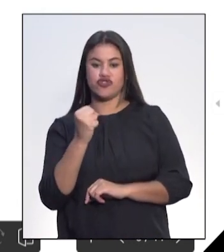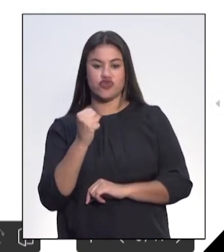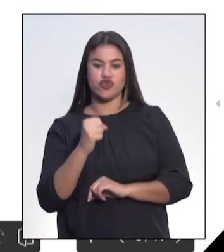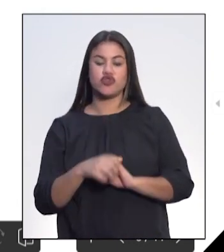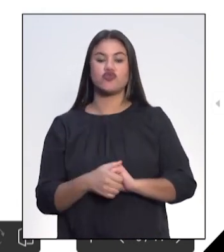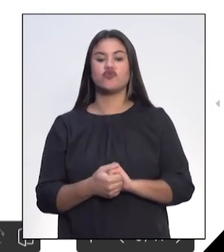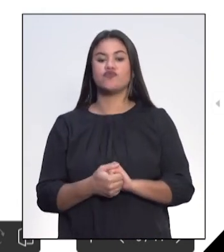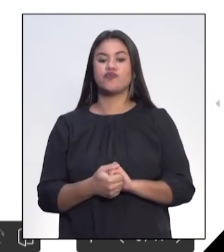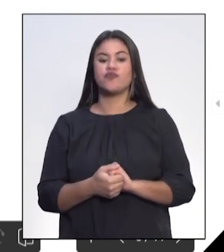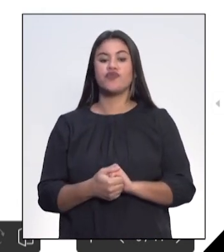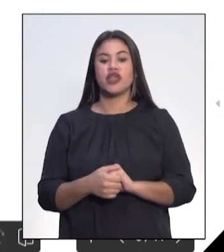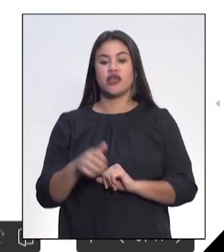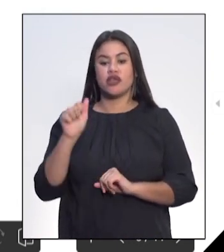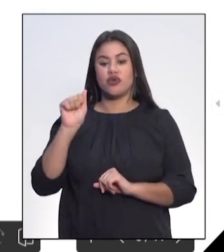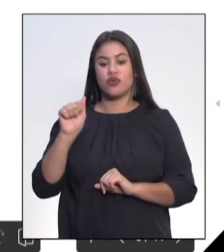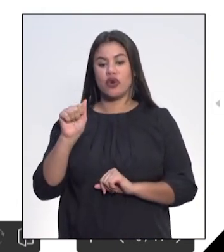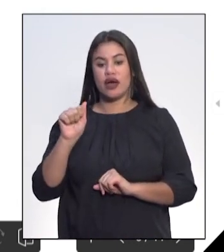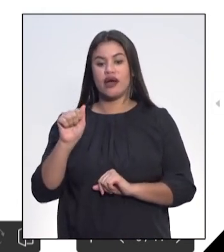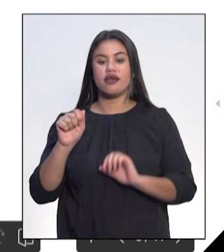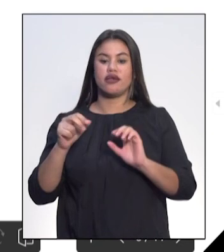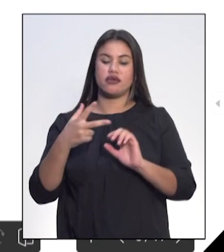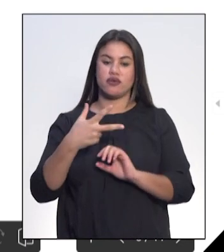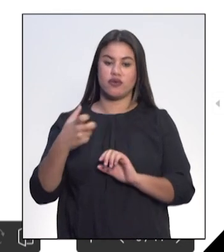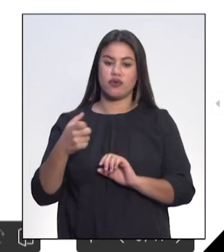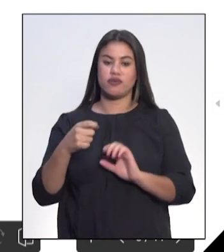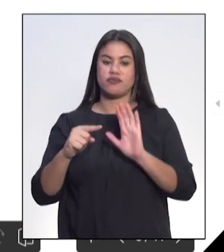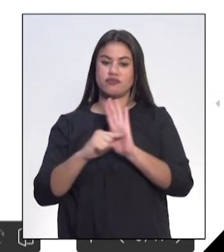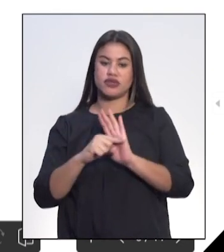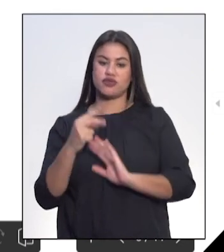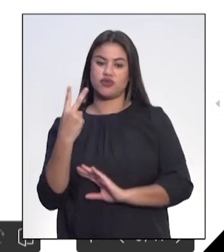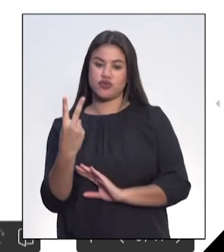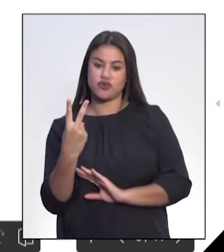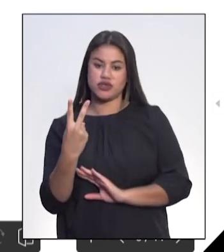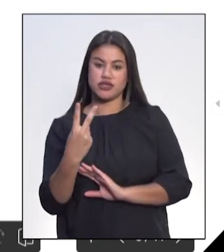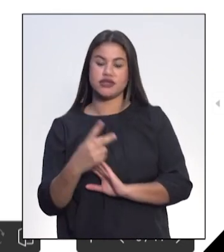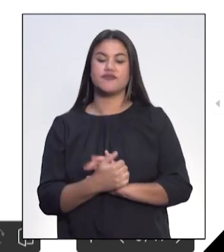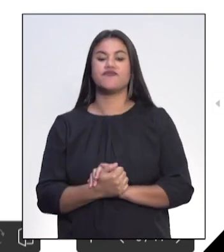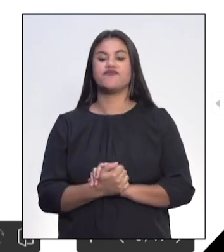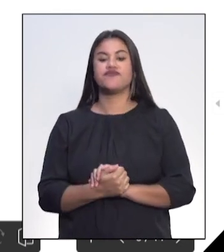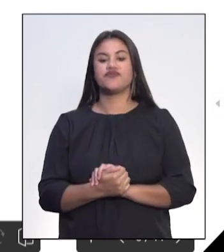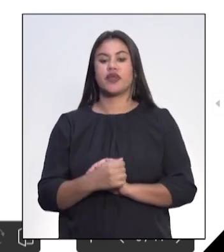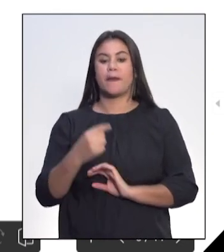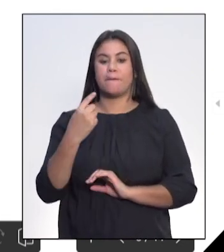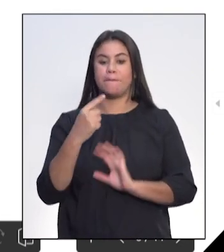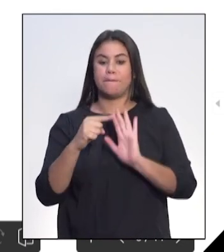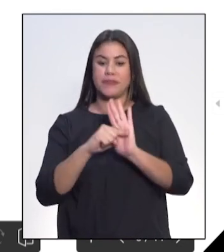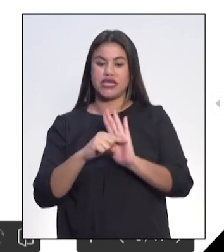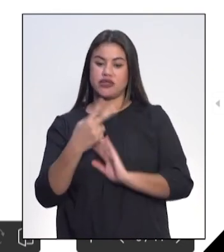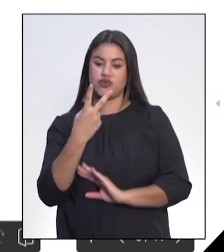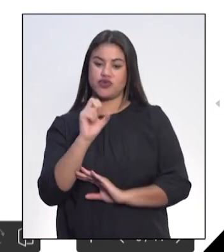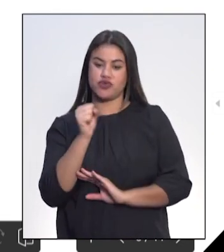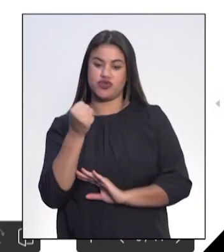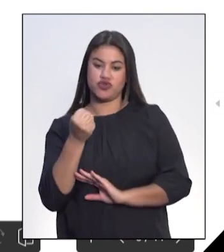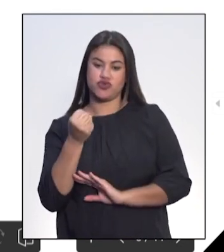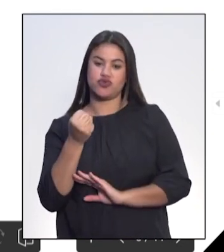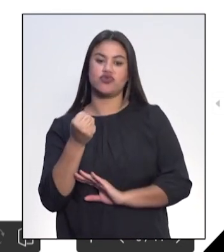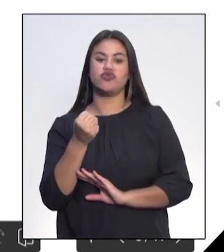parênteses, e o meu a é menos 2. Então, aqui a gente tem menos 28